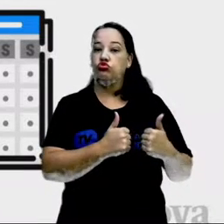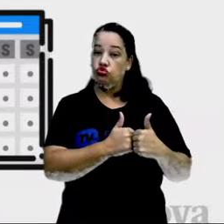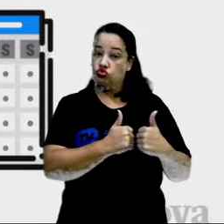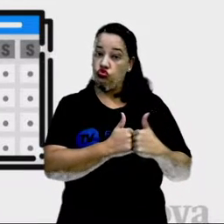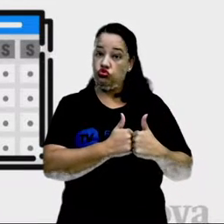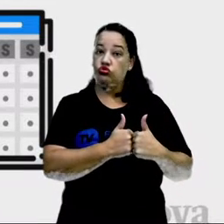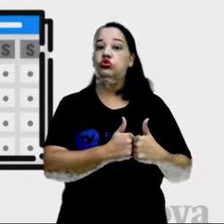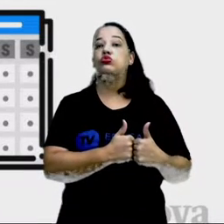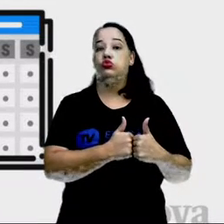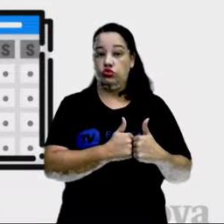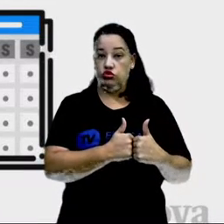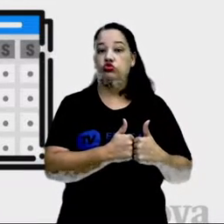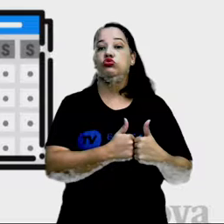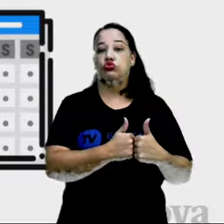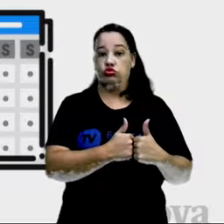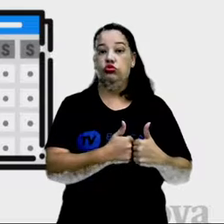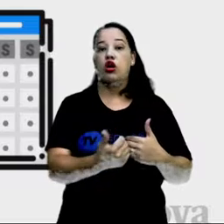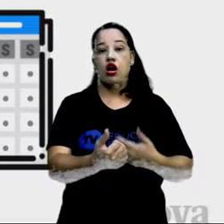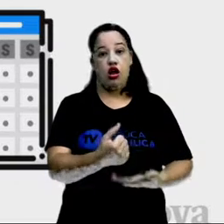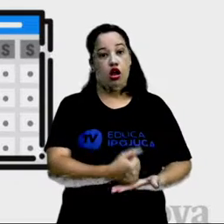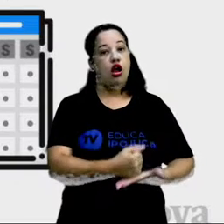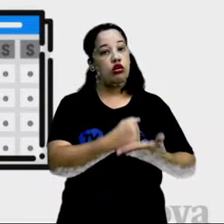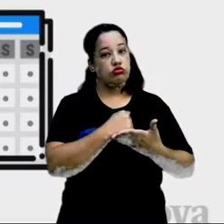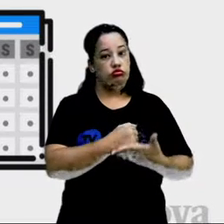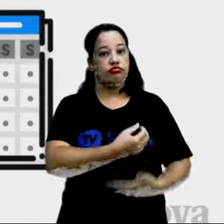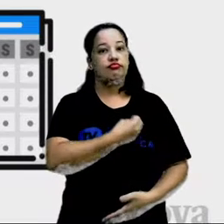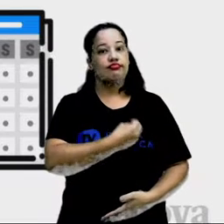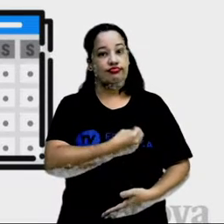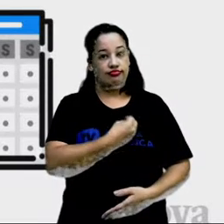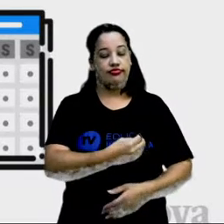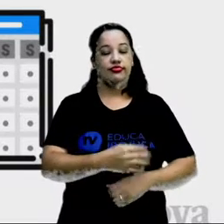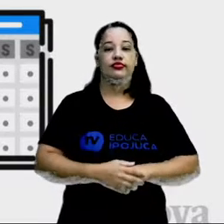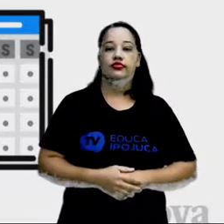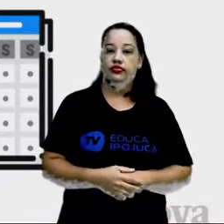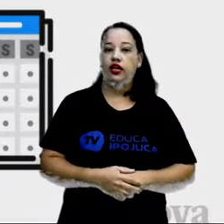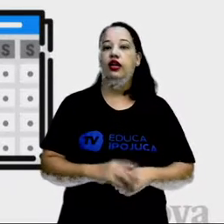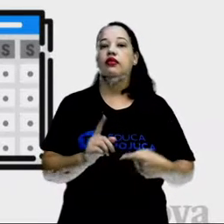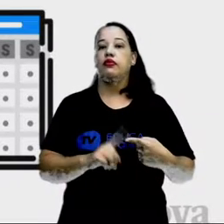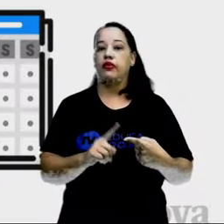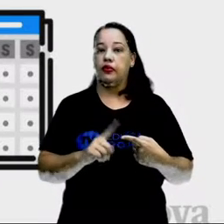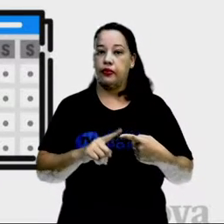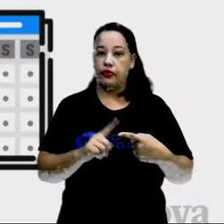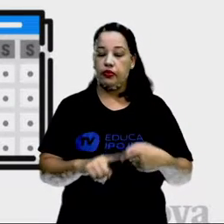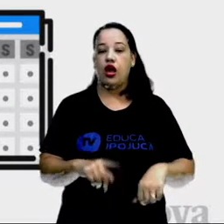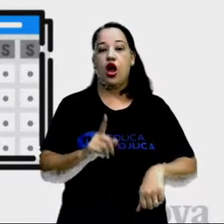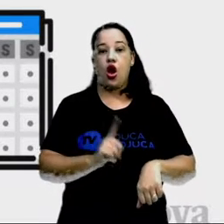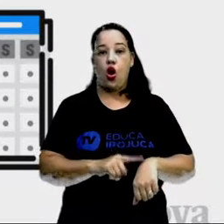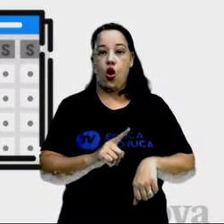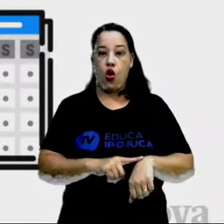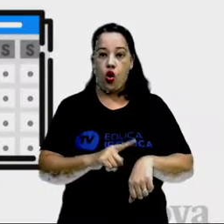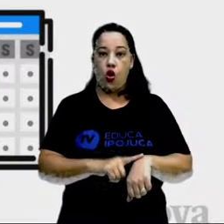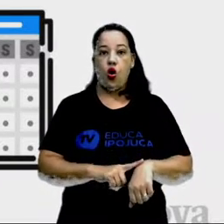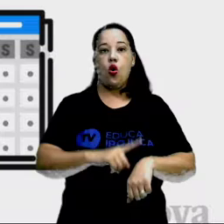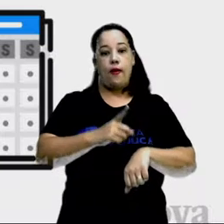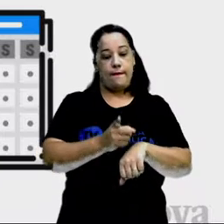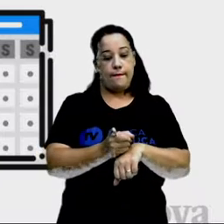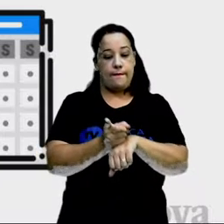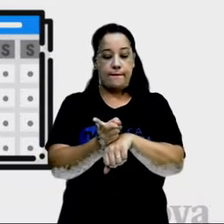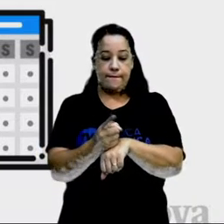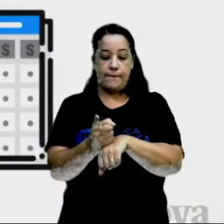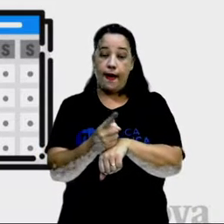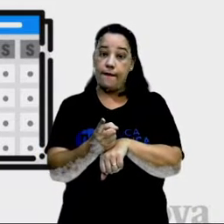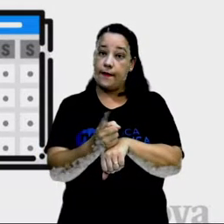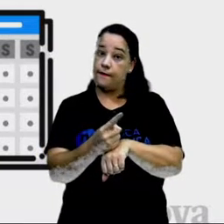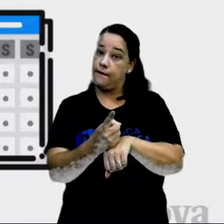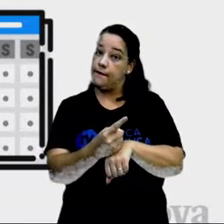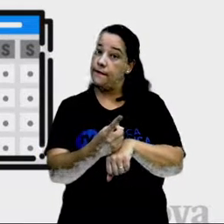e nos norteando nas nossas dinâmicas do dia a dia. O cronômetro também, que vamos estipular um tempo, uma